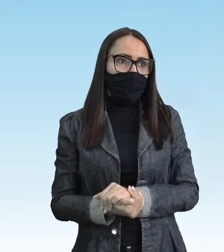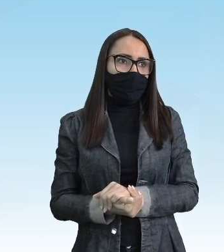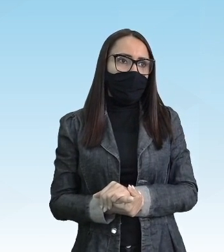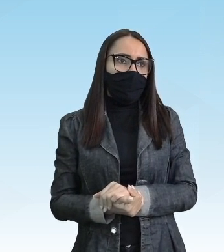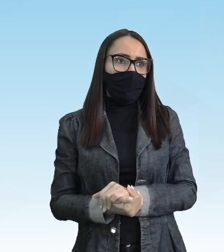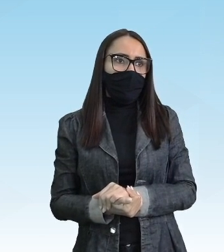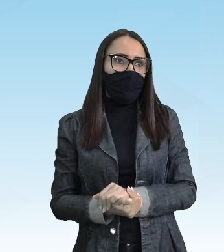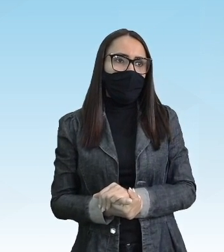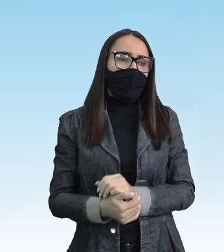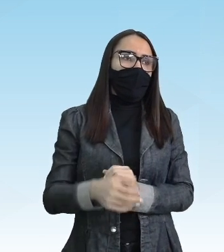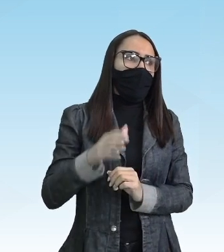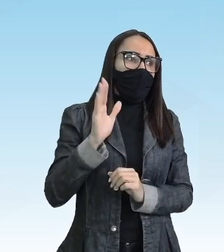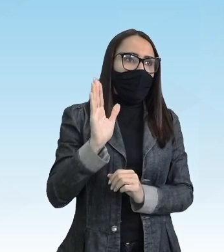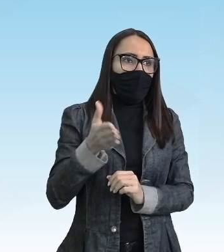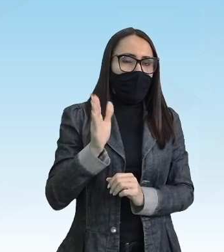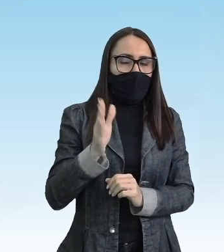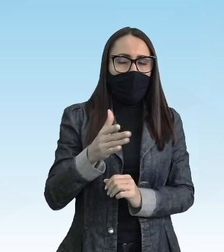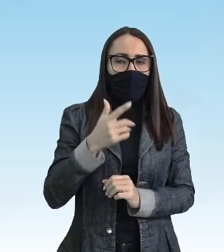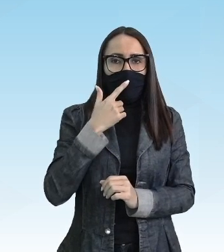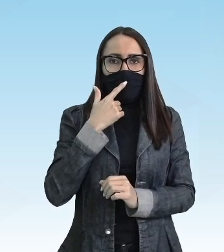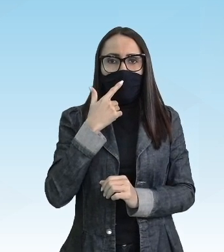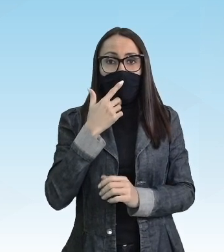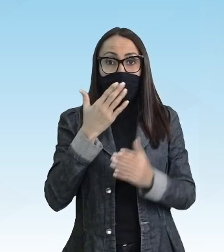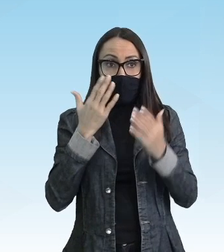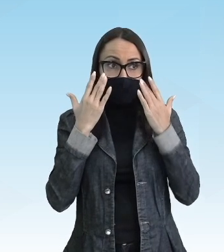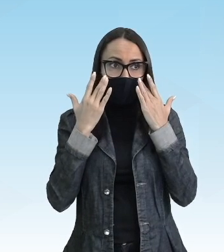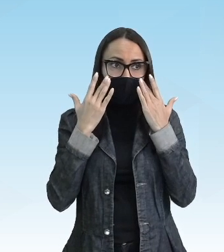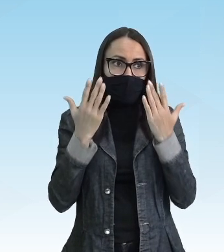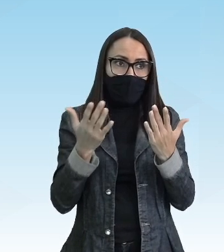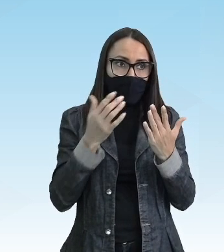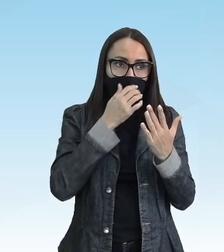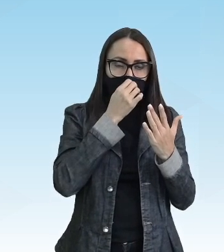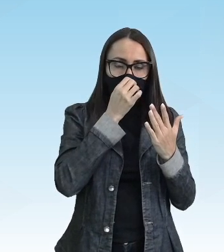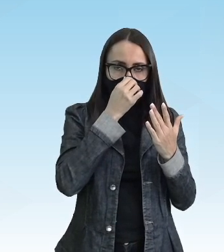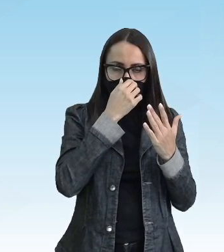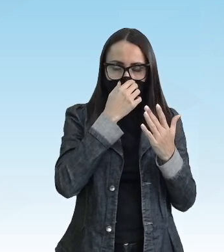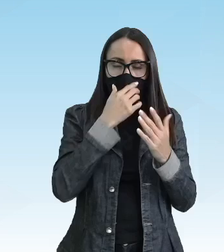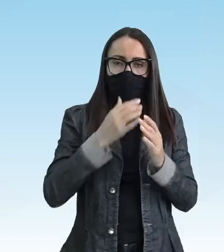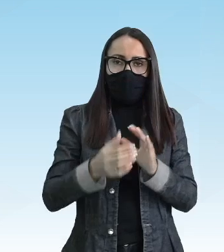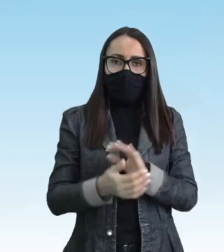as articulações, preste atenção, não são móveis,